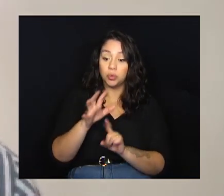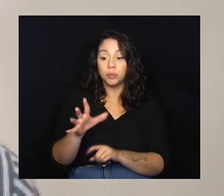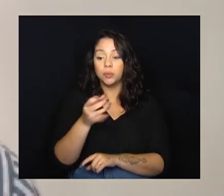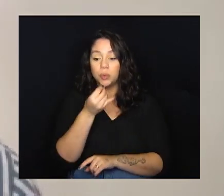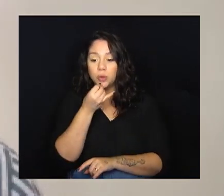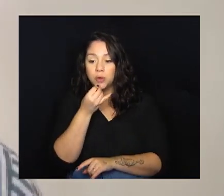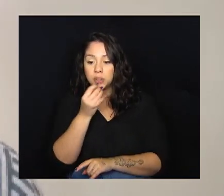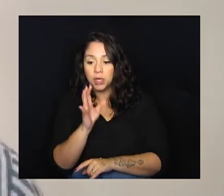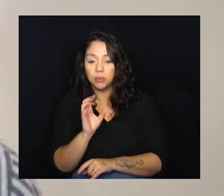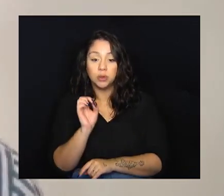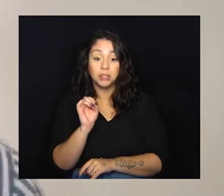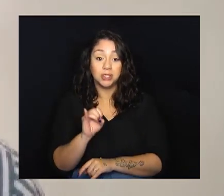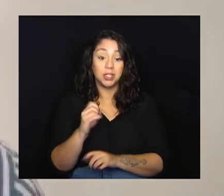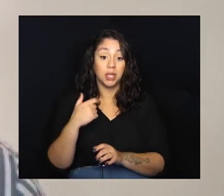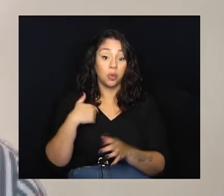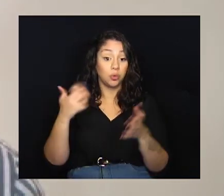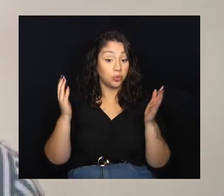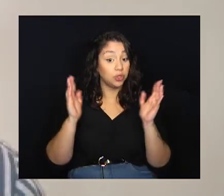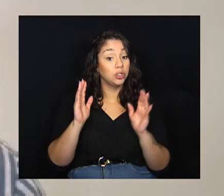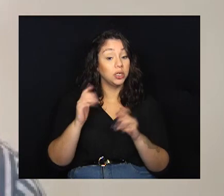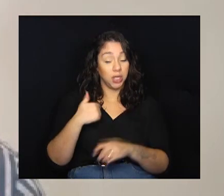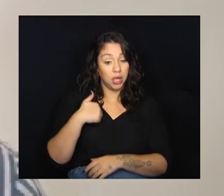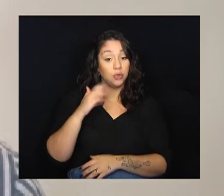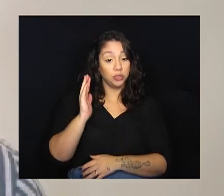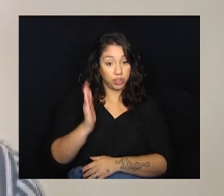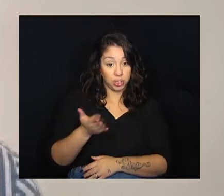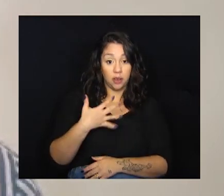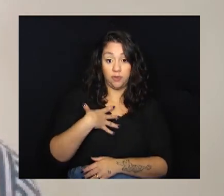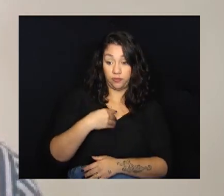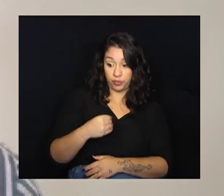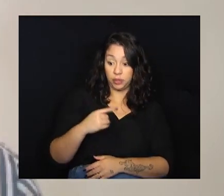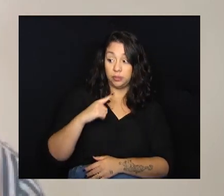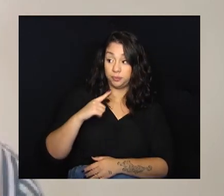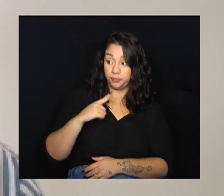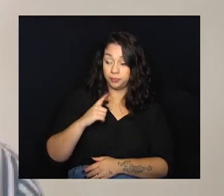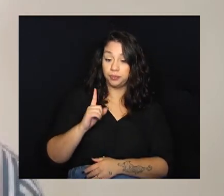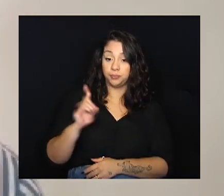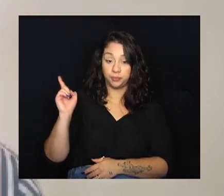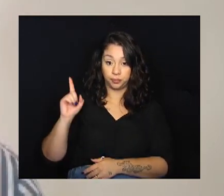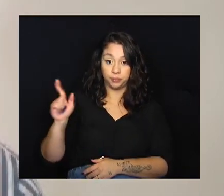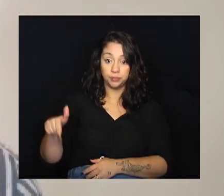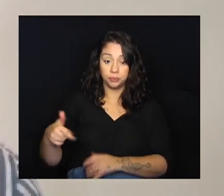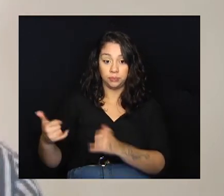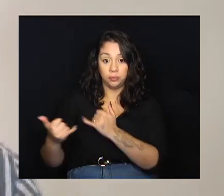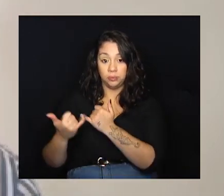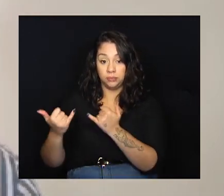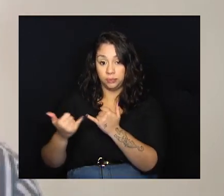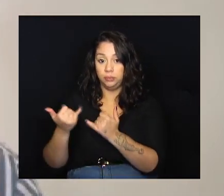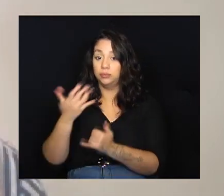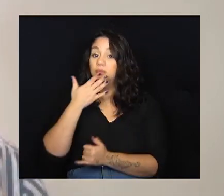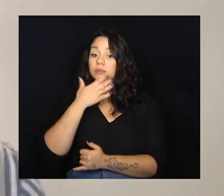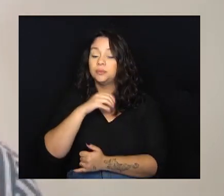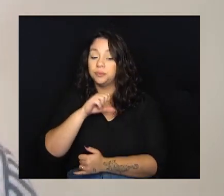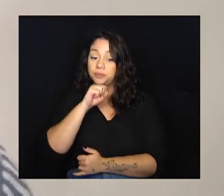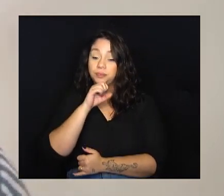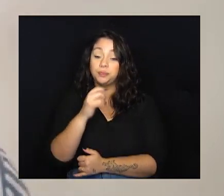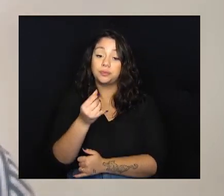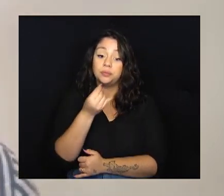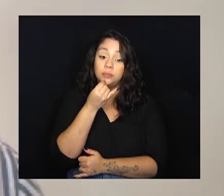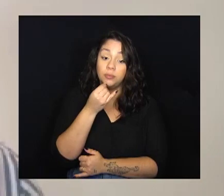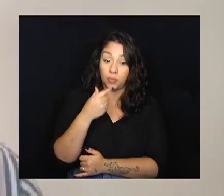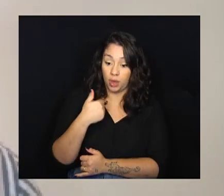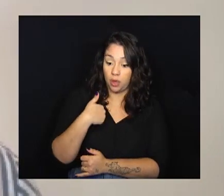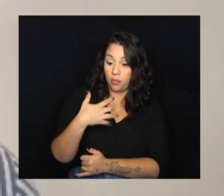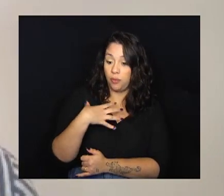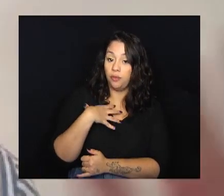se eu já tive um filho com alguma condição que está associada a idade paterna avançada Então vamos supor eu tive